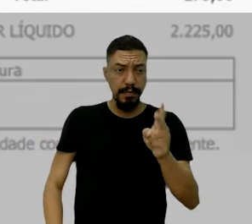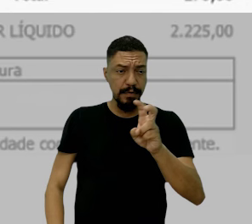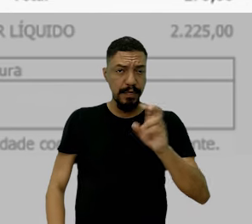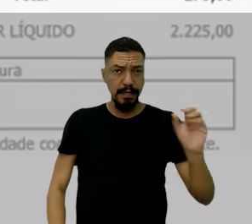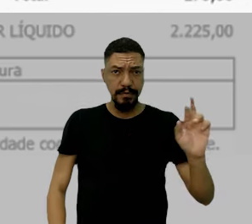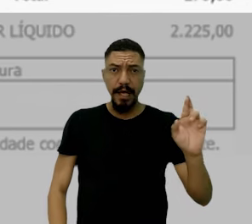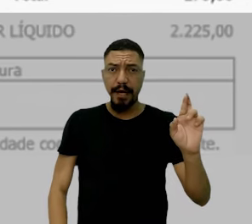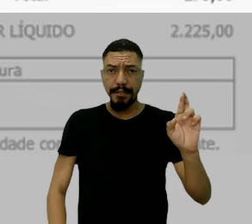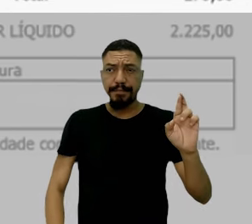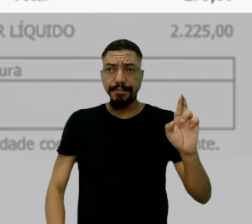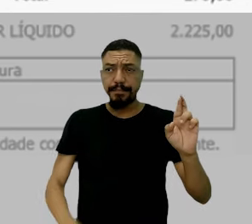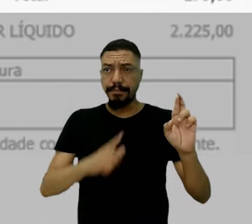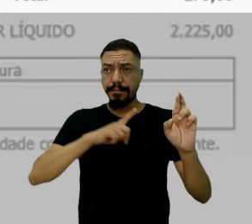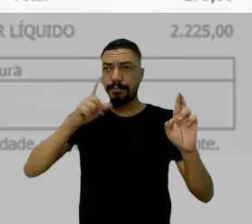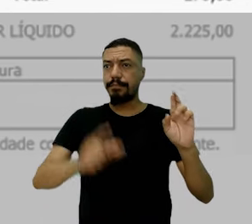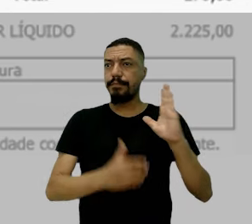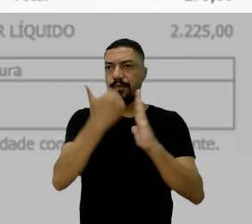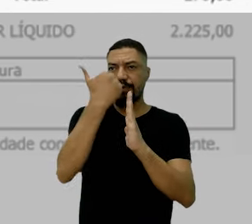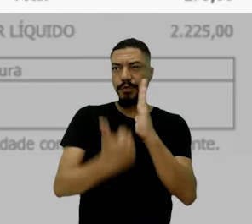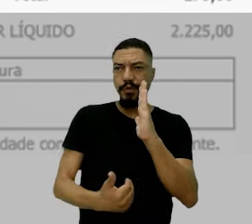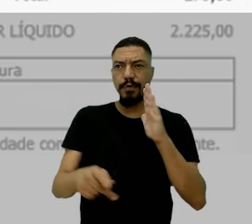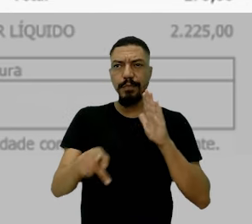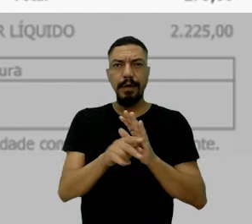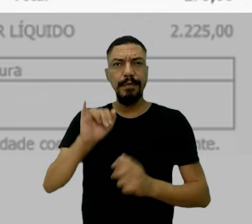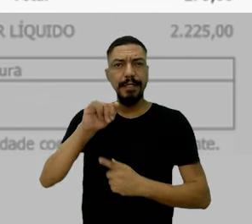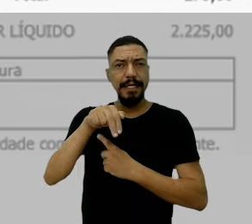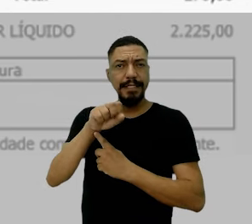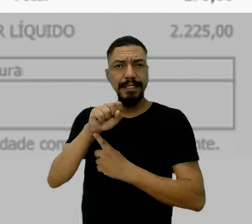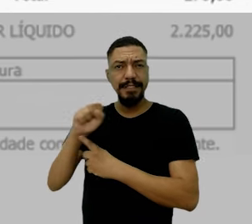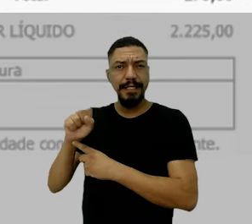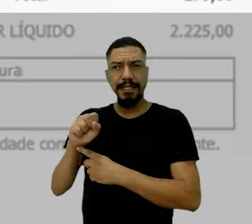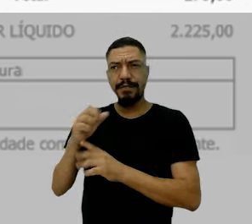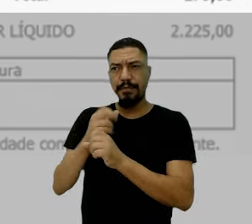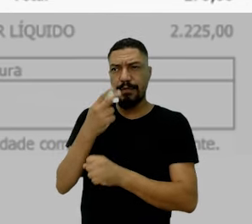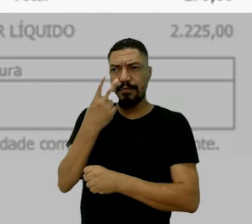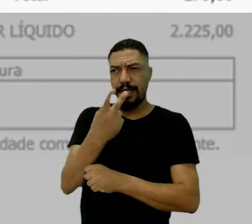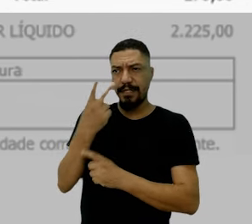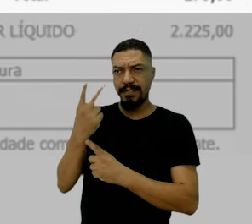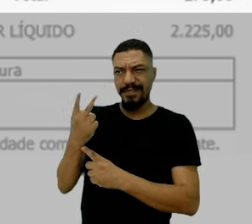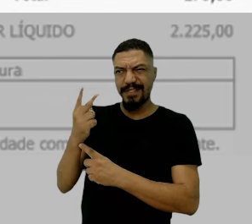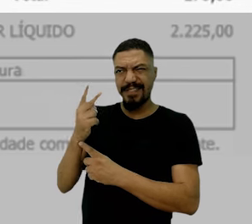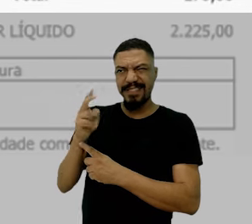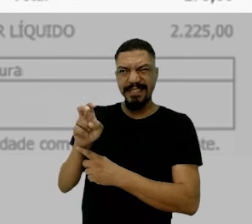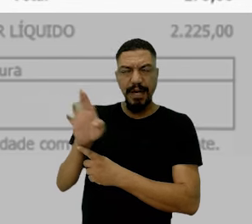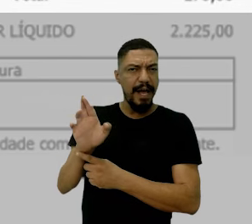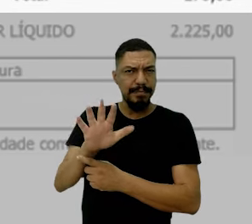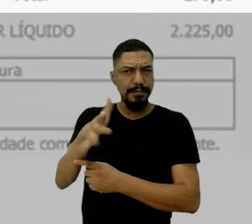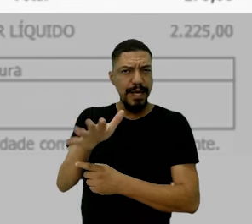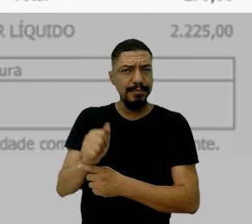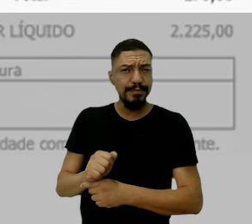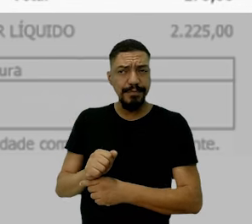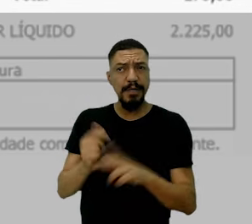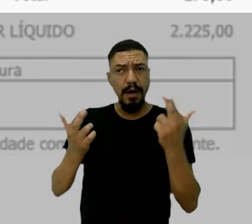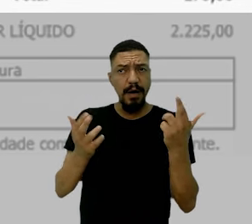era R$ 2.500, e aí tinha os descontos de INSS, que dava 220 e poucos reais,